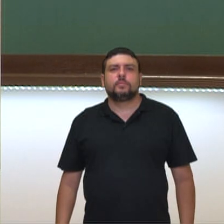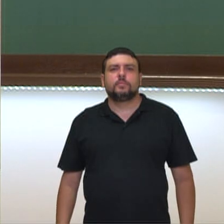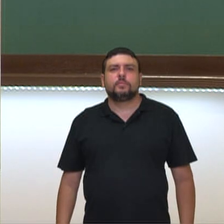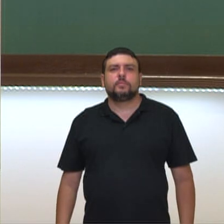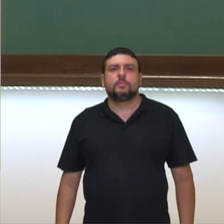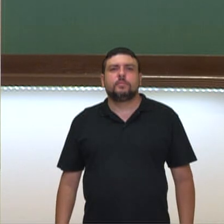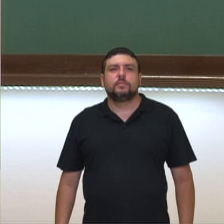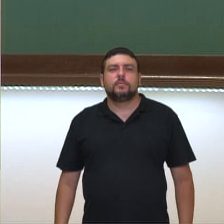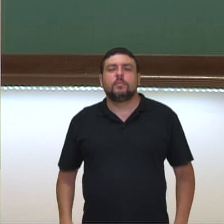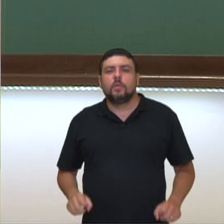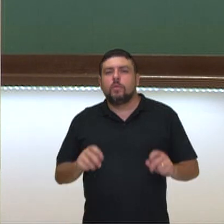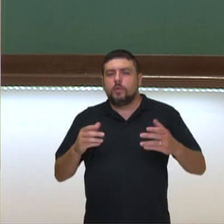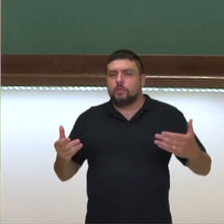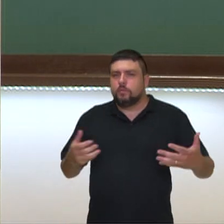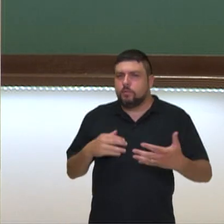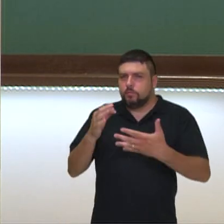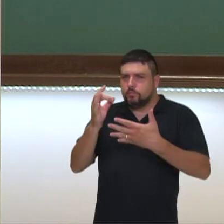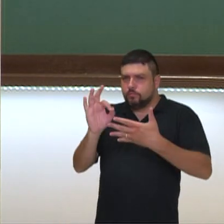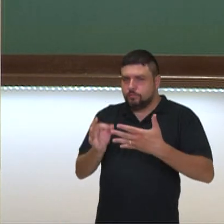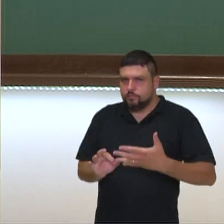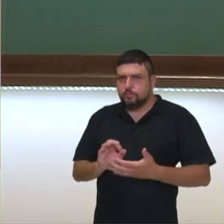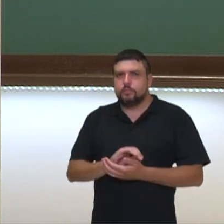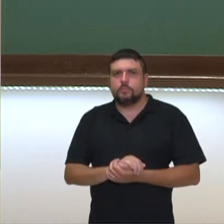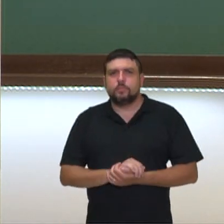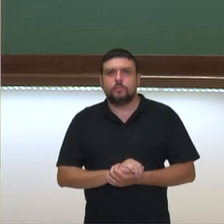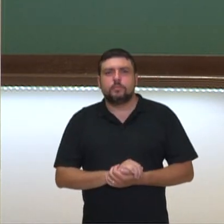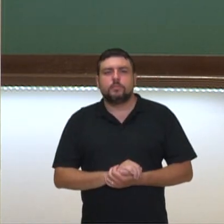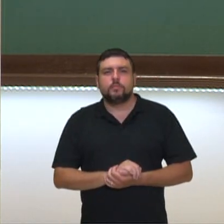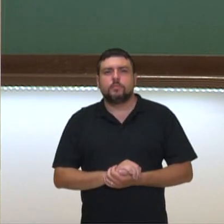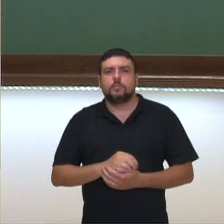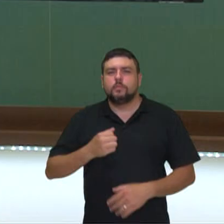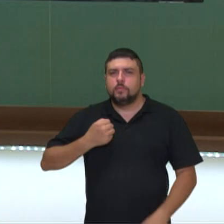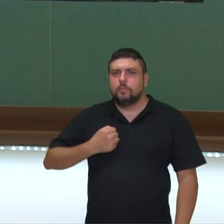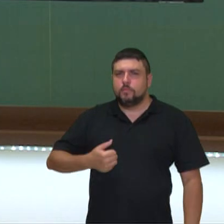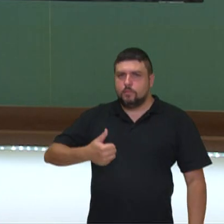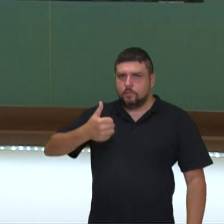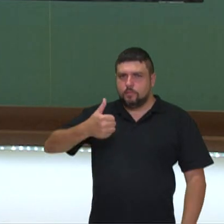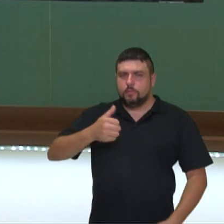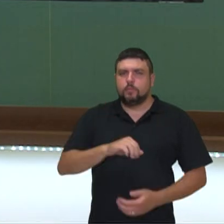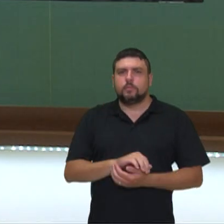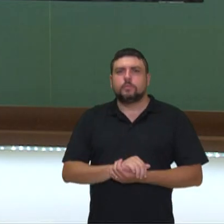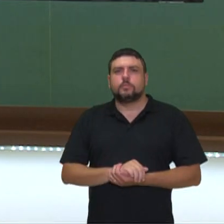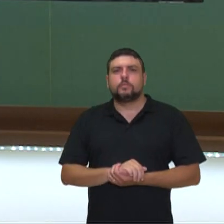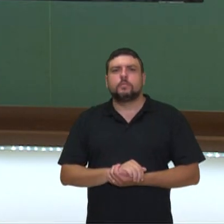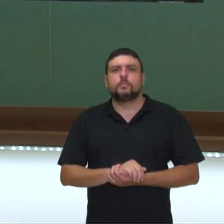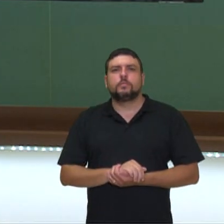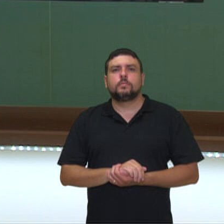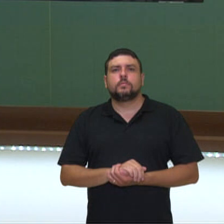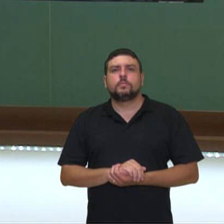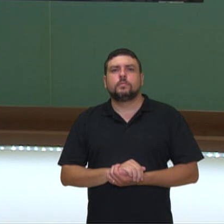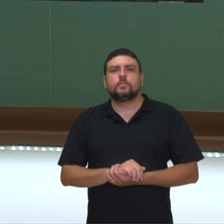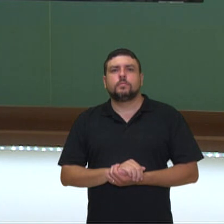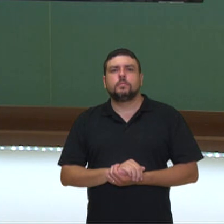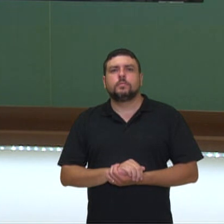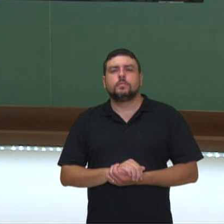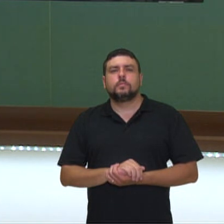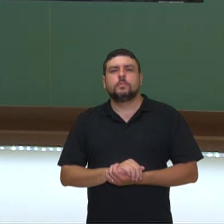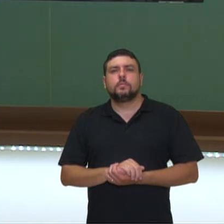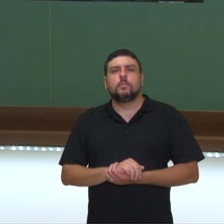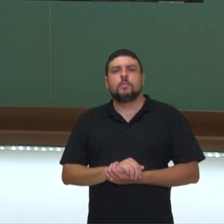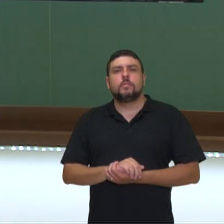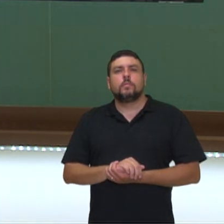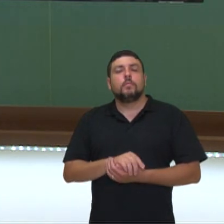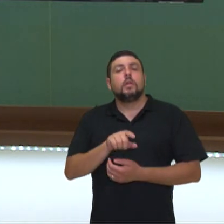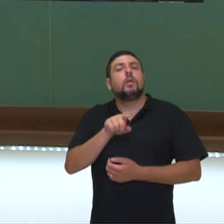Vamos corrigir nosso exercício, gente? Olha só. A número 1. Would you rather spend your vacation at a snowy place or at the beach? Se você